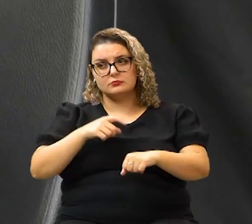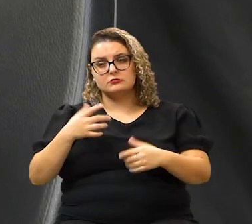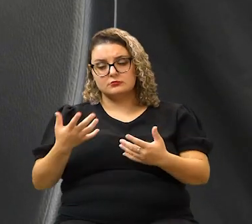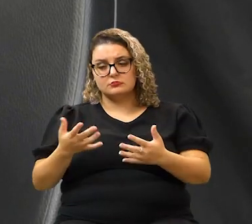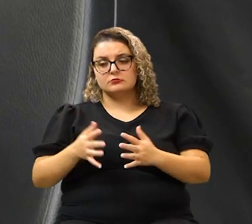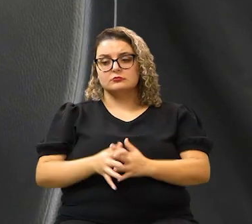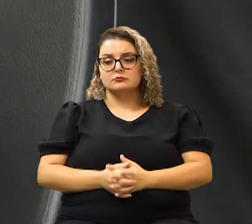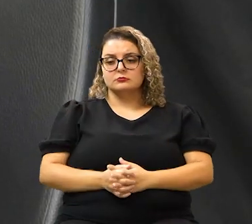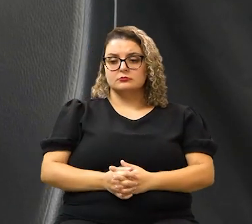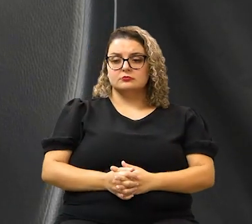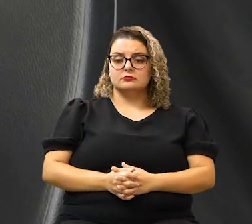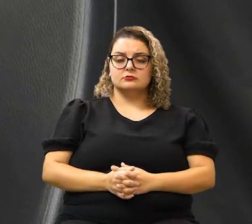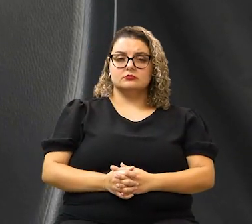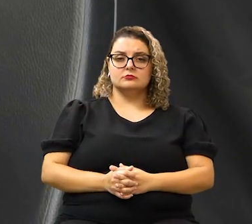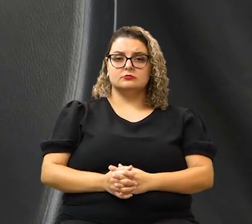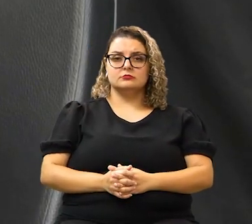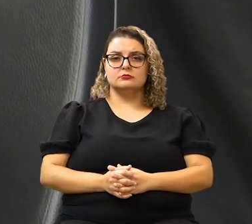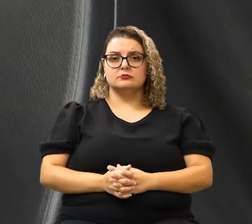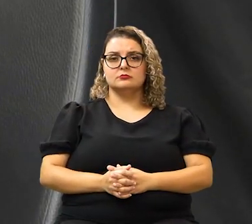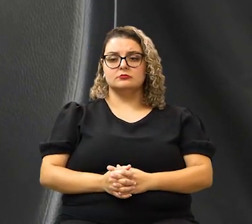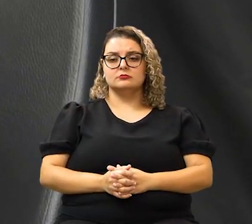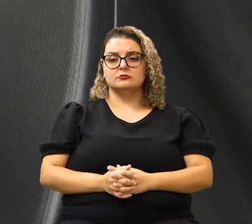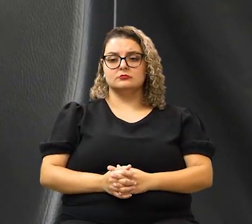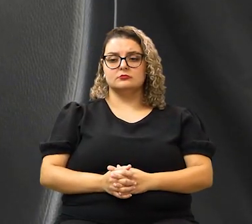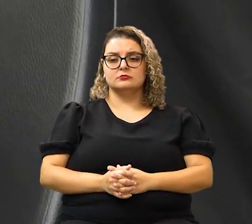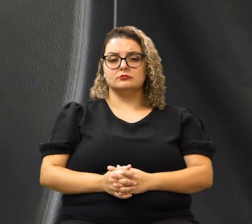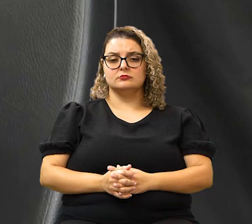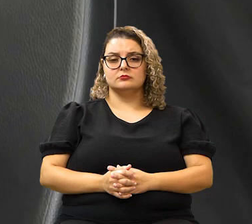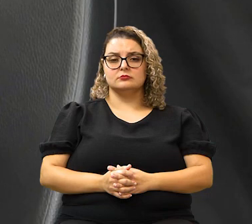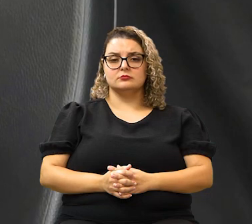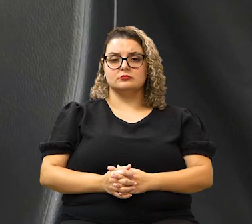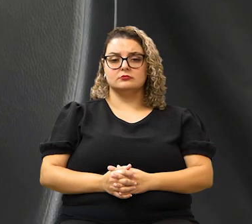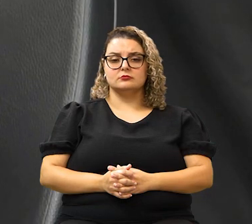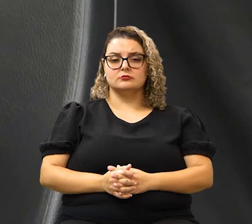acho que foi importante, porque hoje eu vejo que